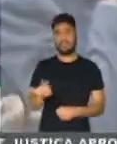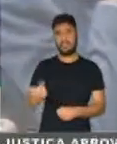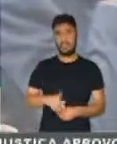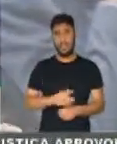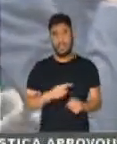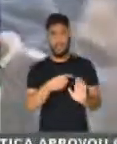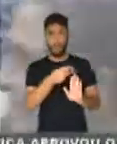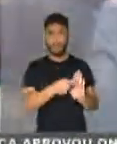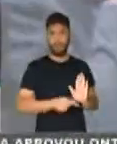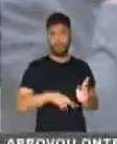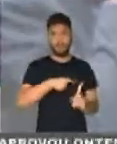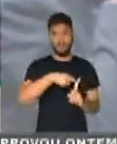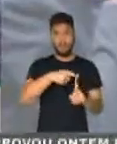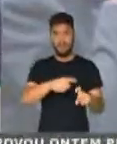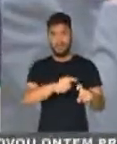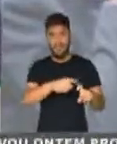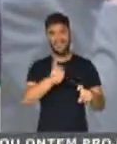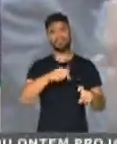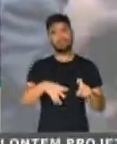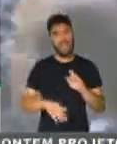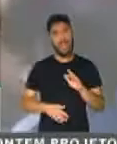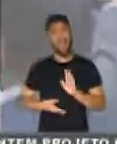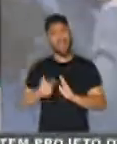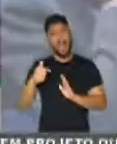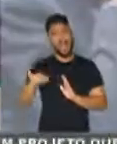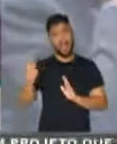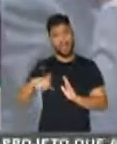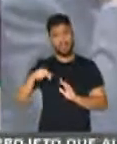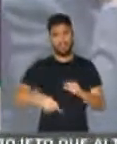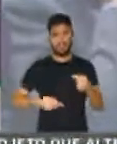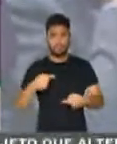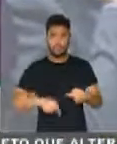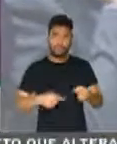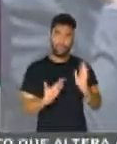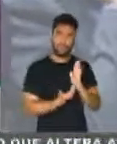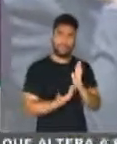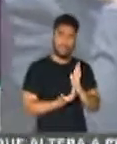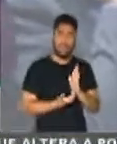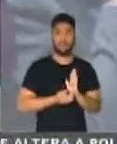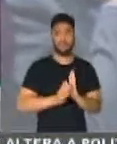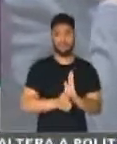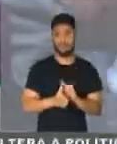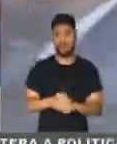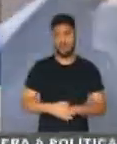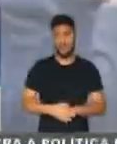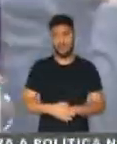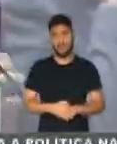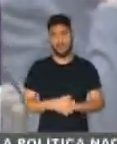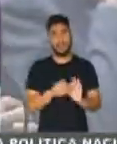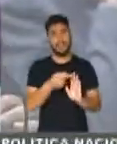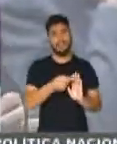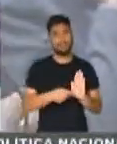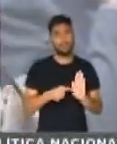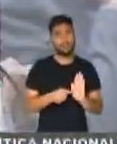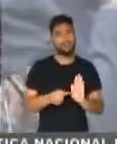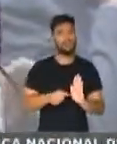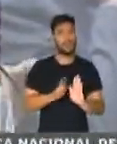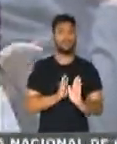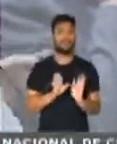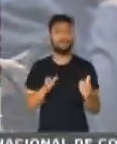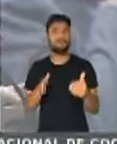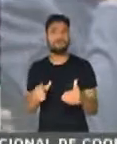programa institucionalizado, debatido nesta casa, senhor presidente, que tem uma ação